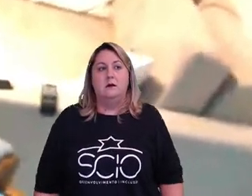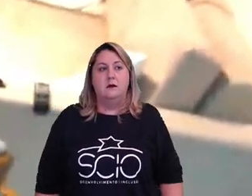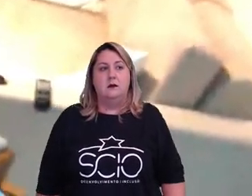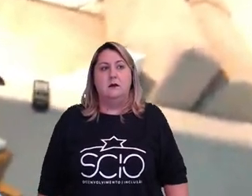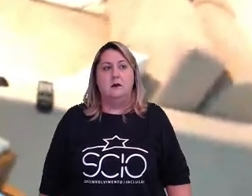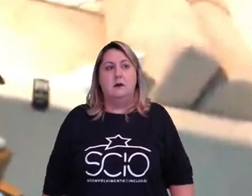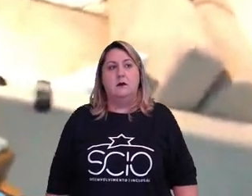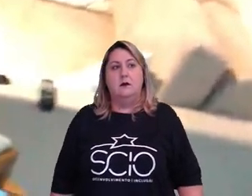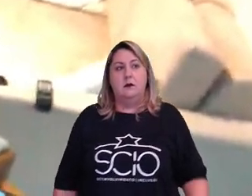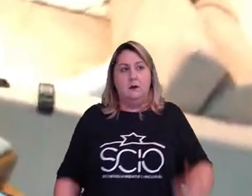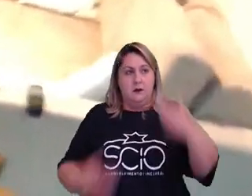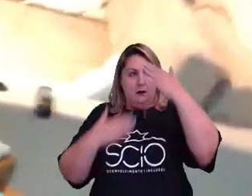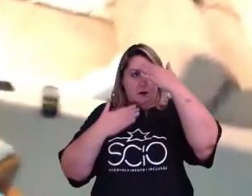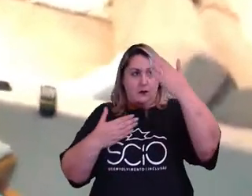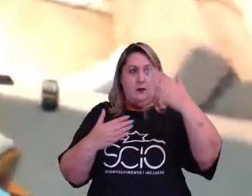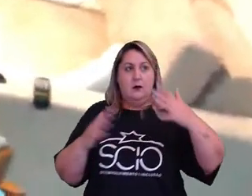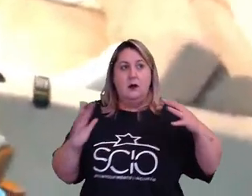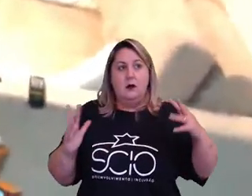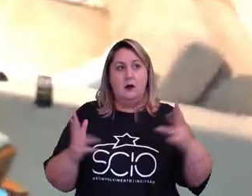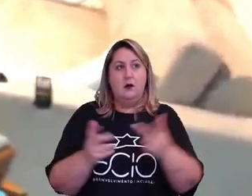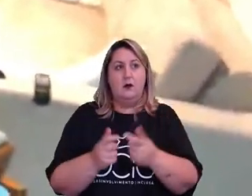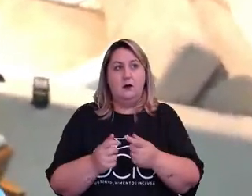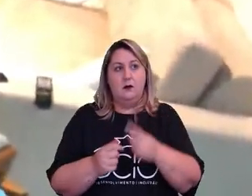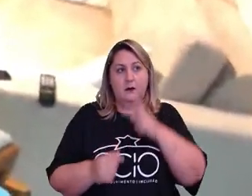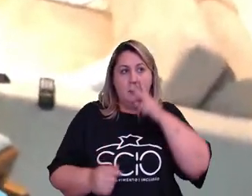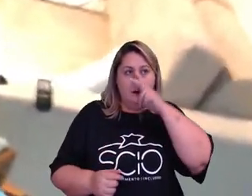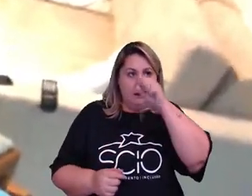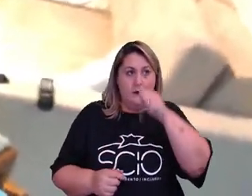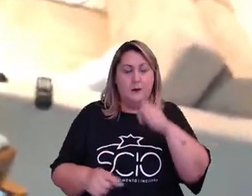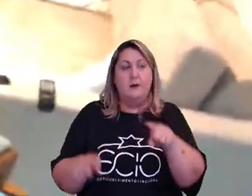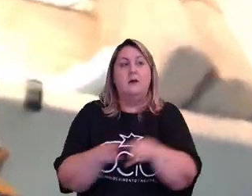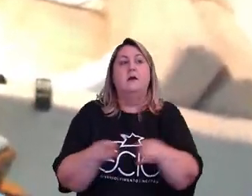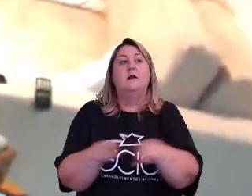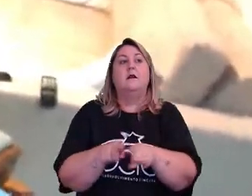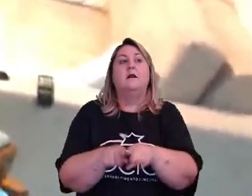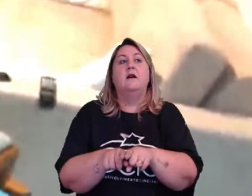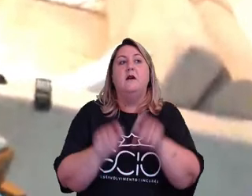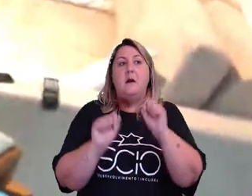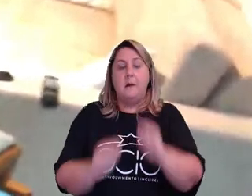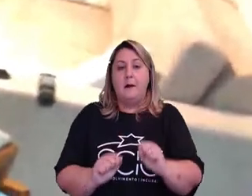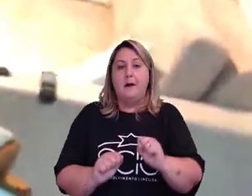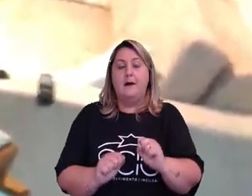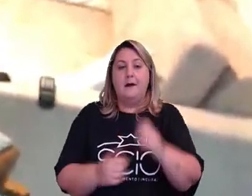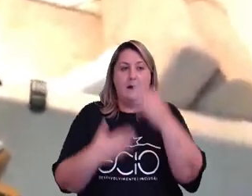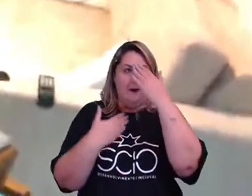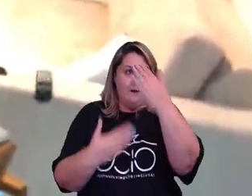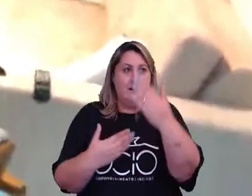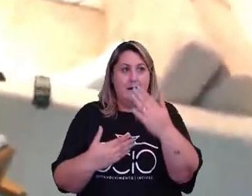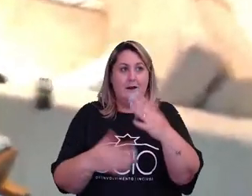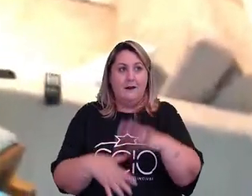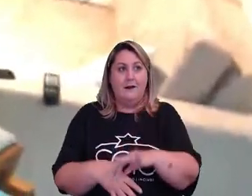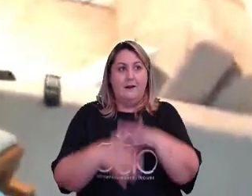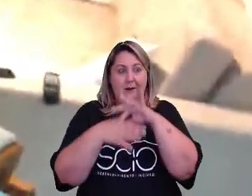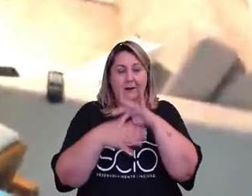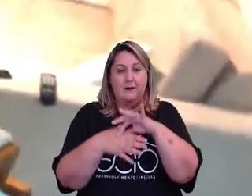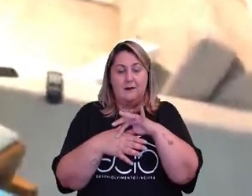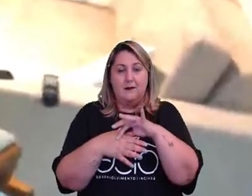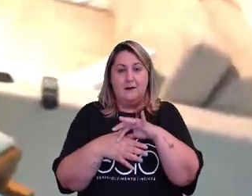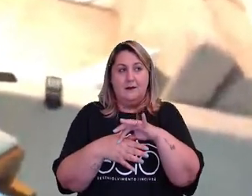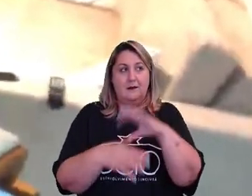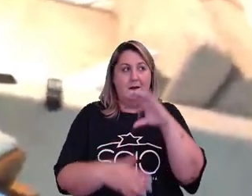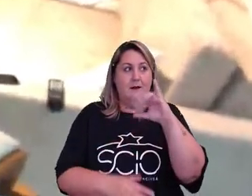Eu agradeço a todos do meu time pelo esforço e também eu não posso deixar de agradecer a toda a liderança da CitroSulco,